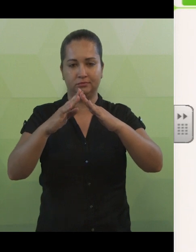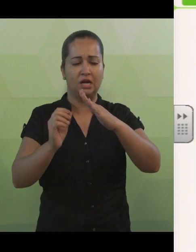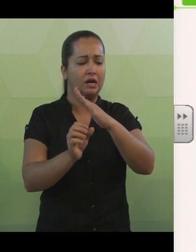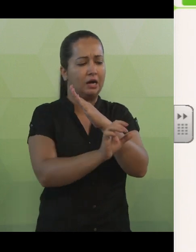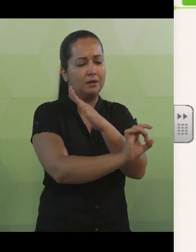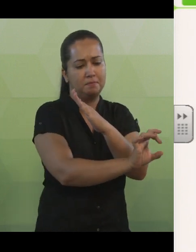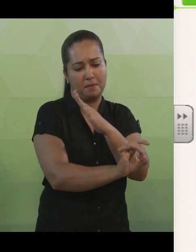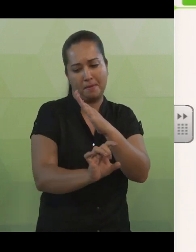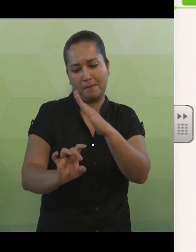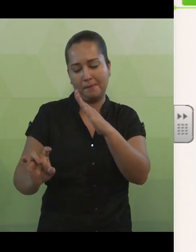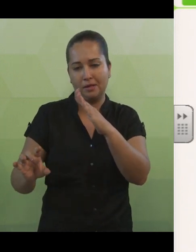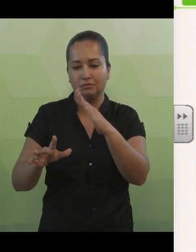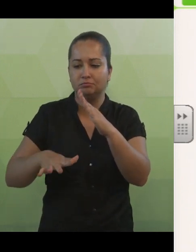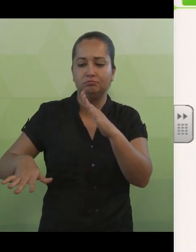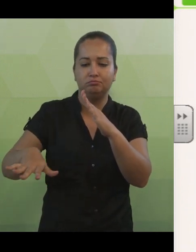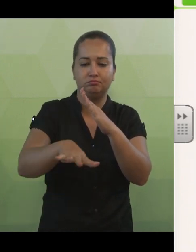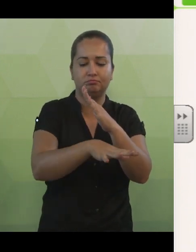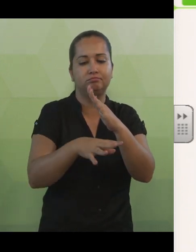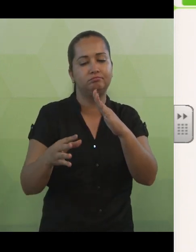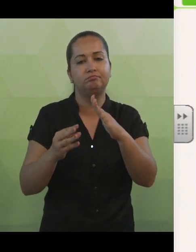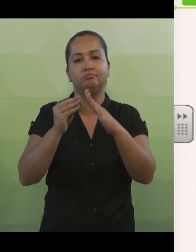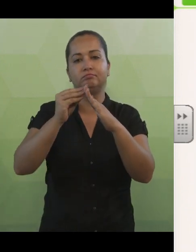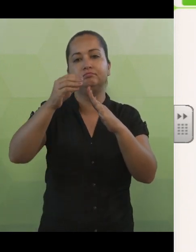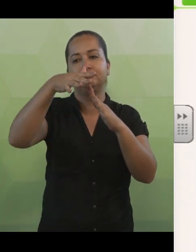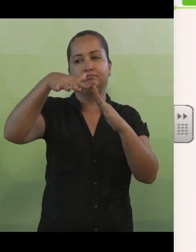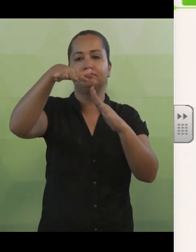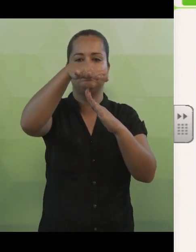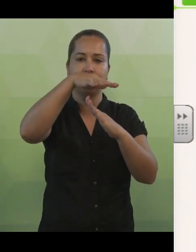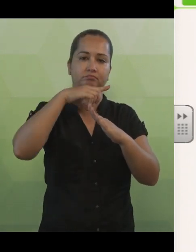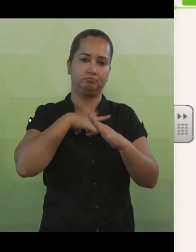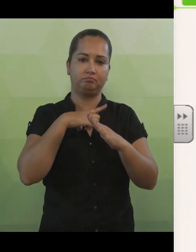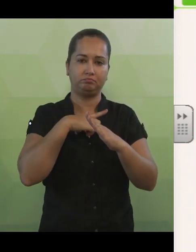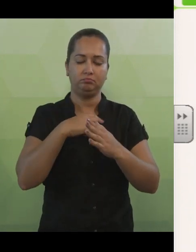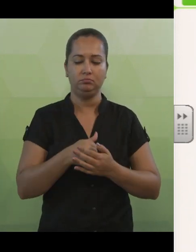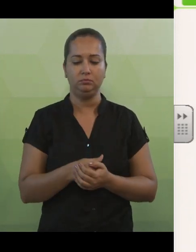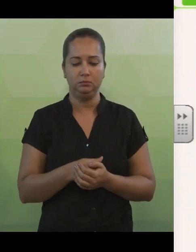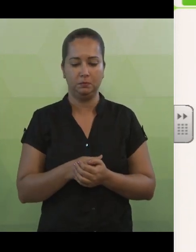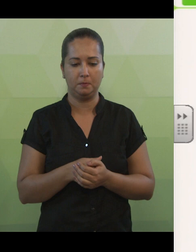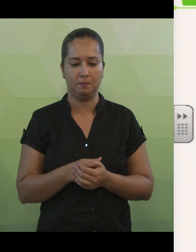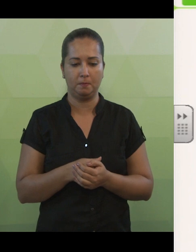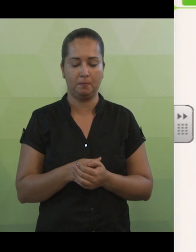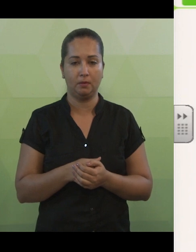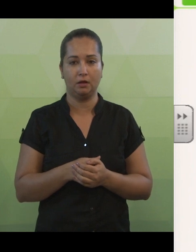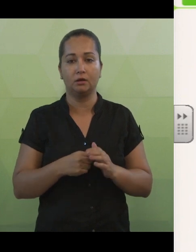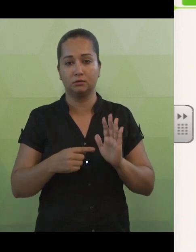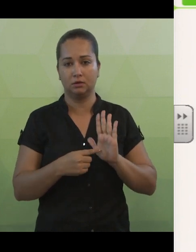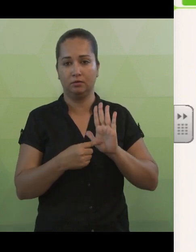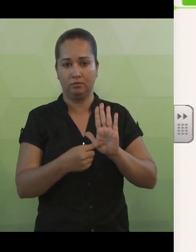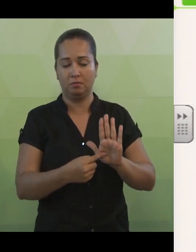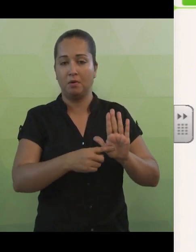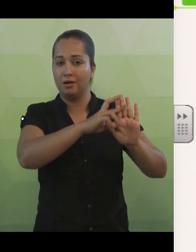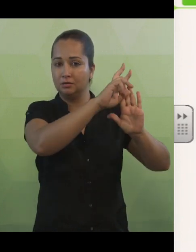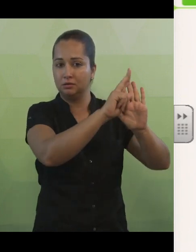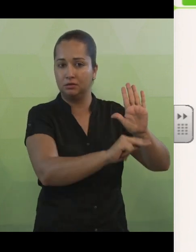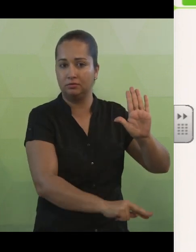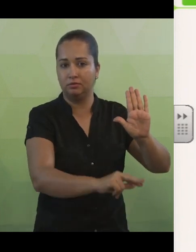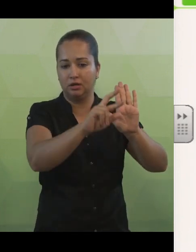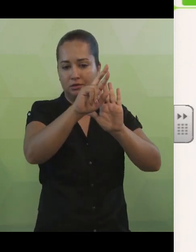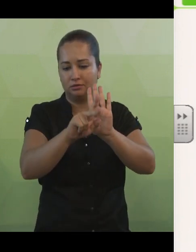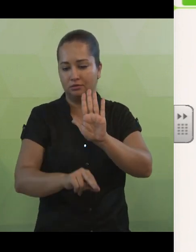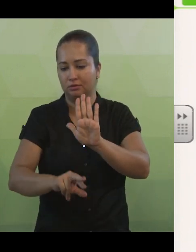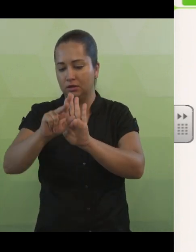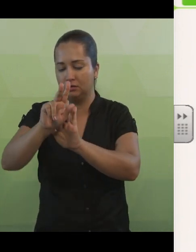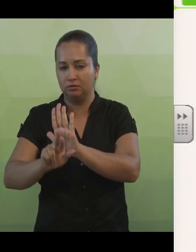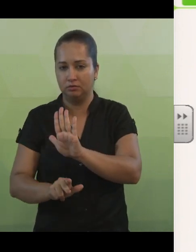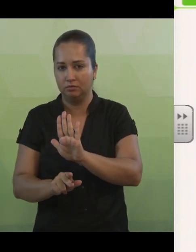específicas, mas compartilhadas. O conceito de esquema ele possibilita representarmos os diferentes subconjuntos, atribuindo um